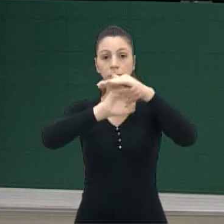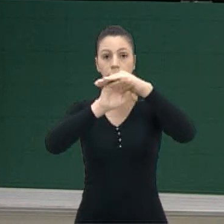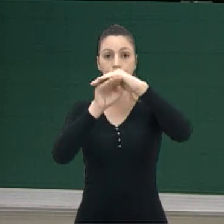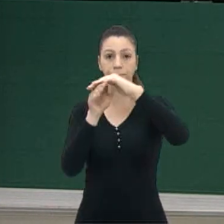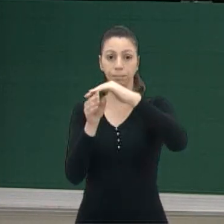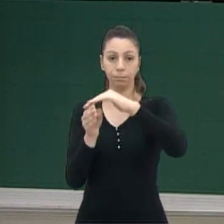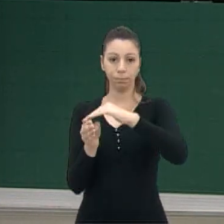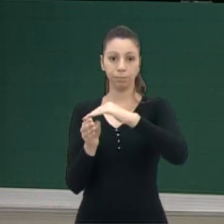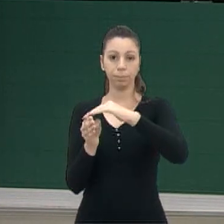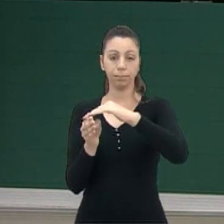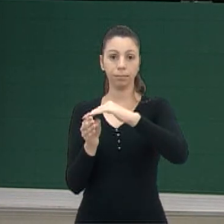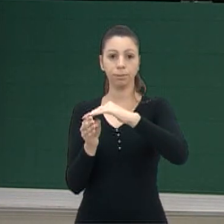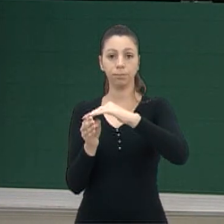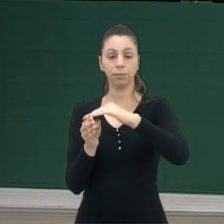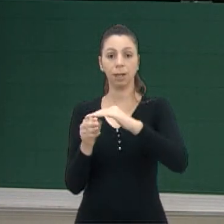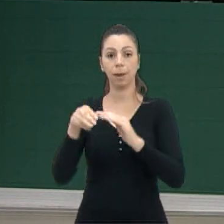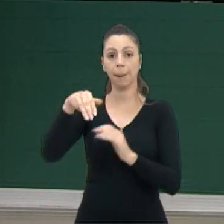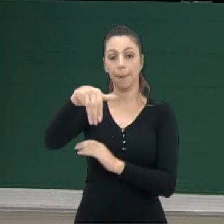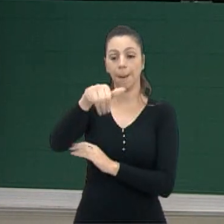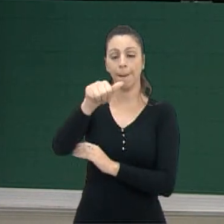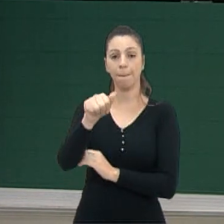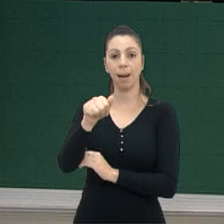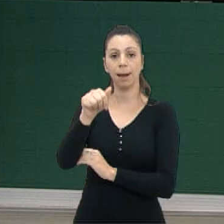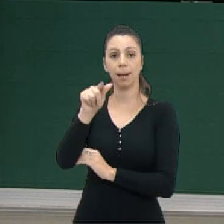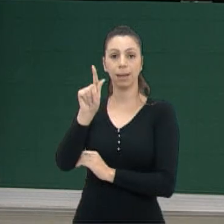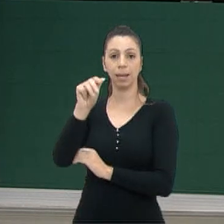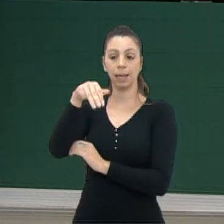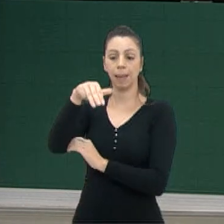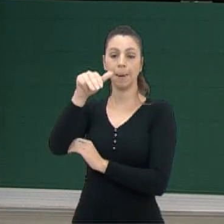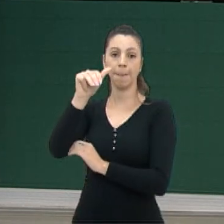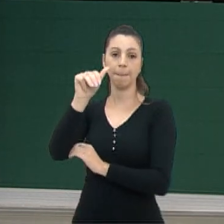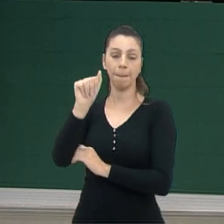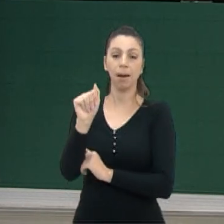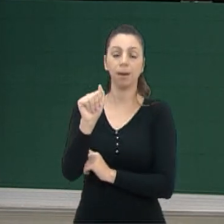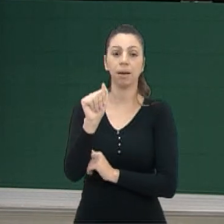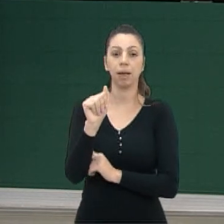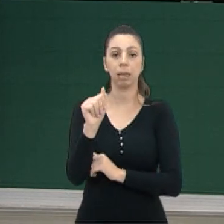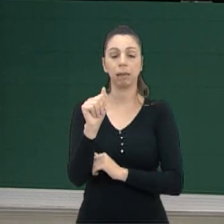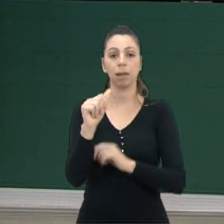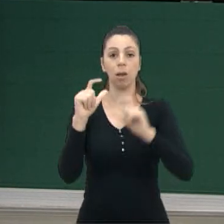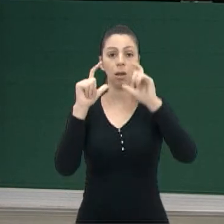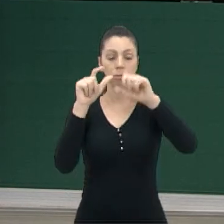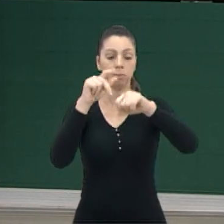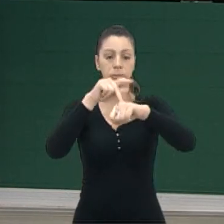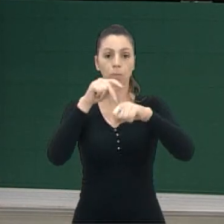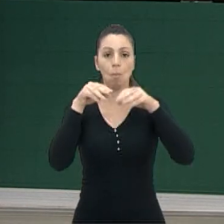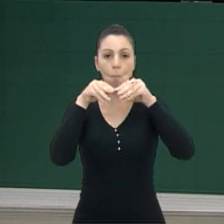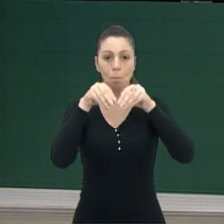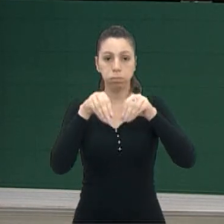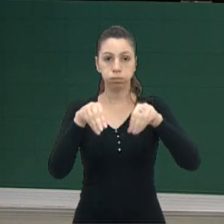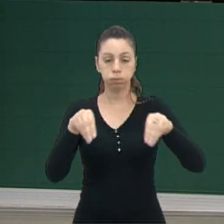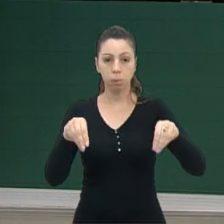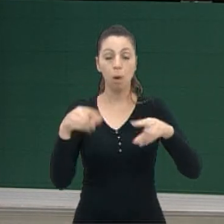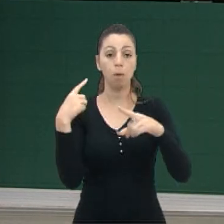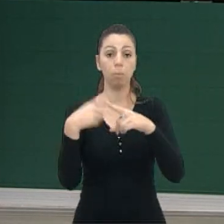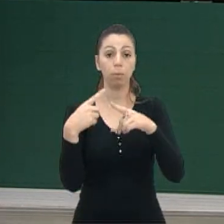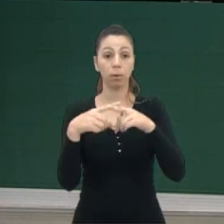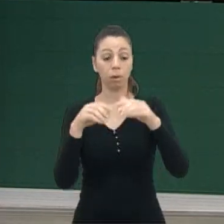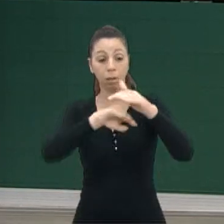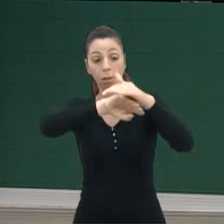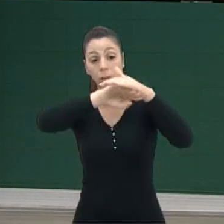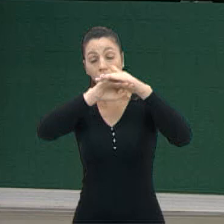é feita de magma, composta por rochas derretidas, fundidas, devido à alta